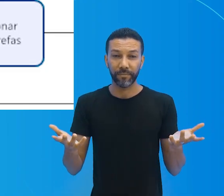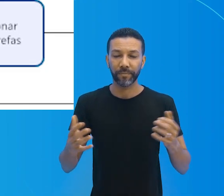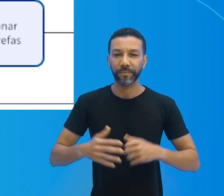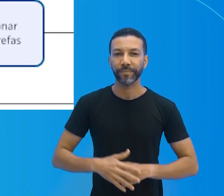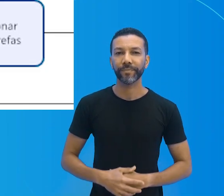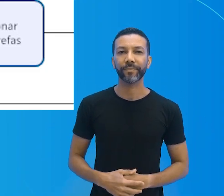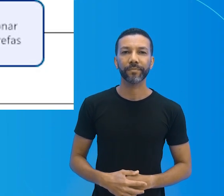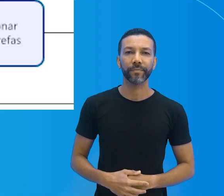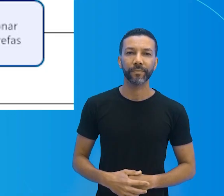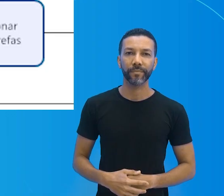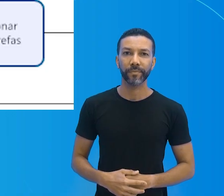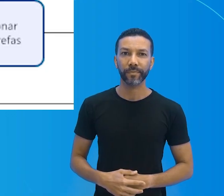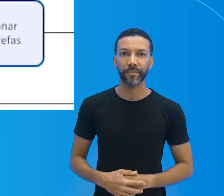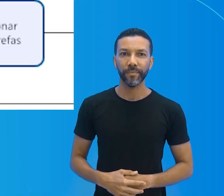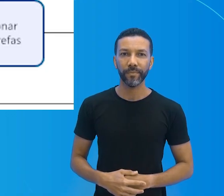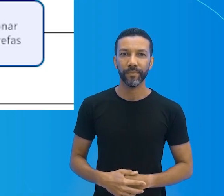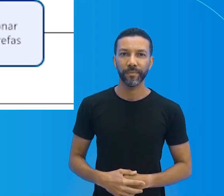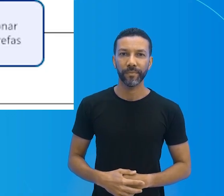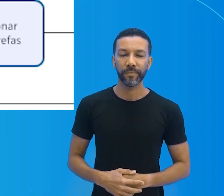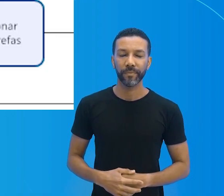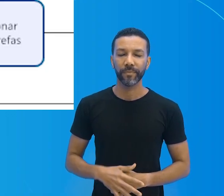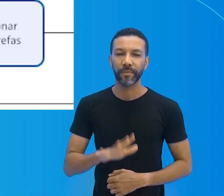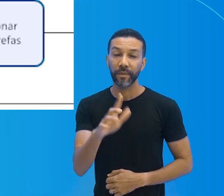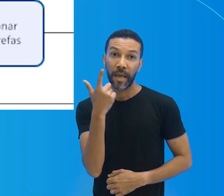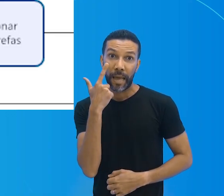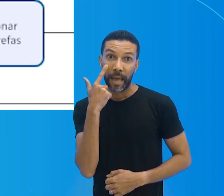em execução, certo?